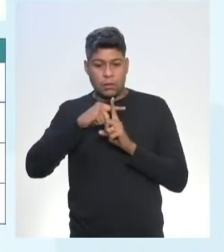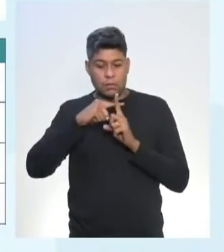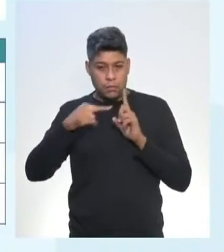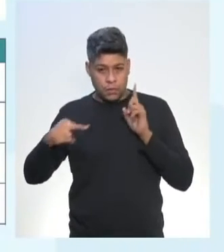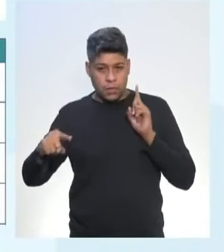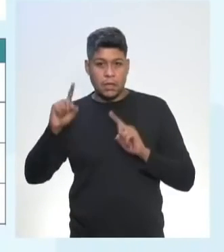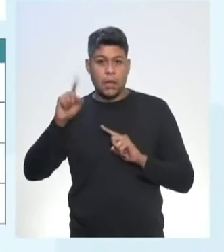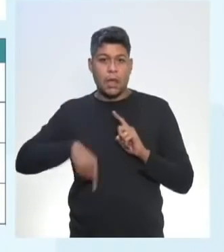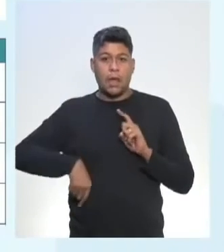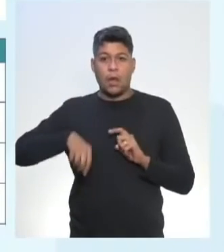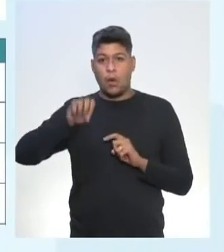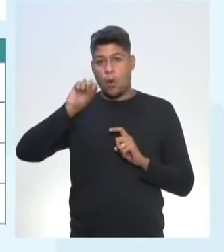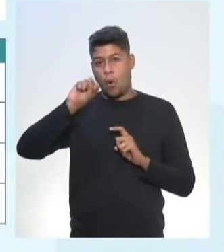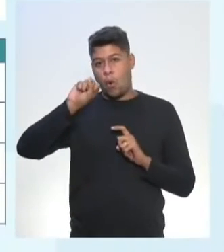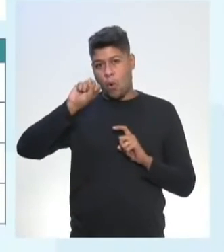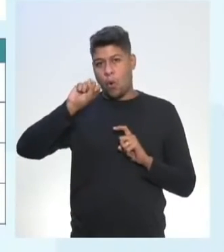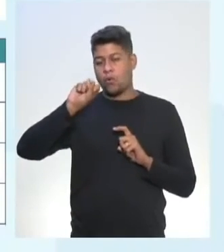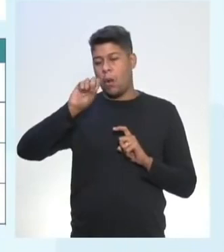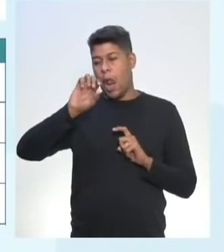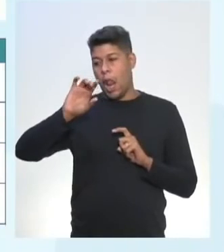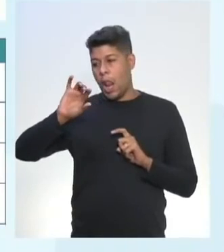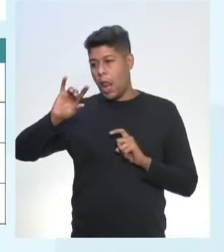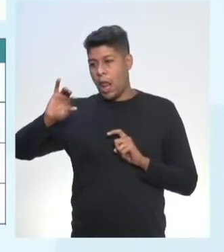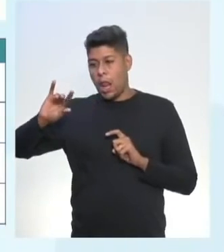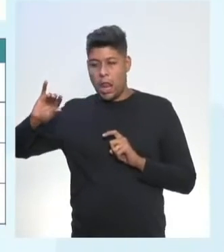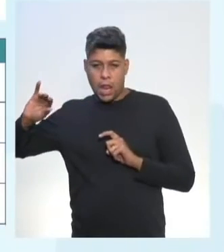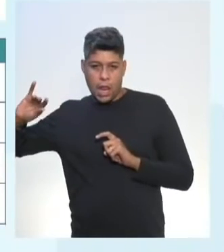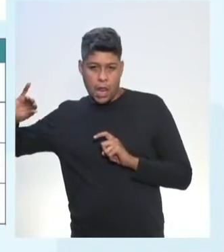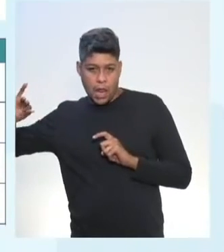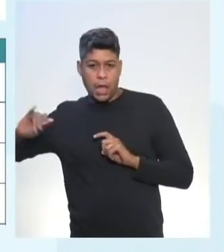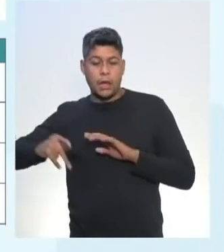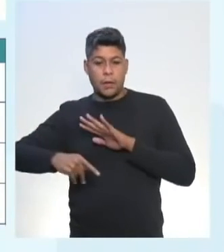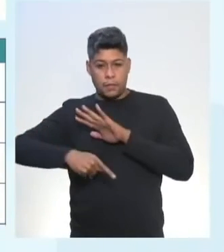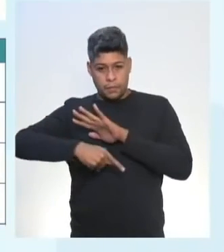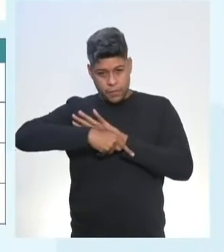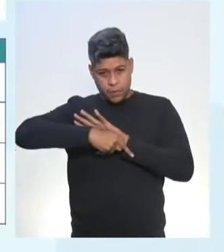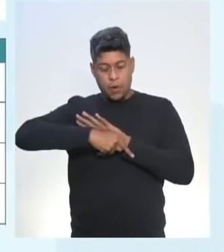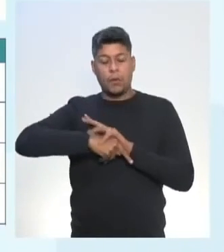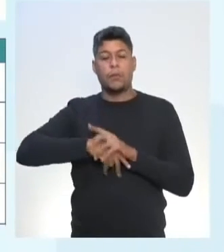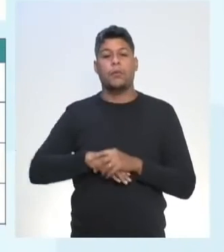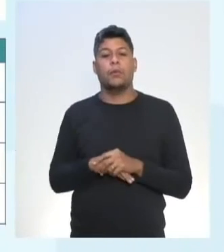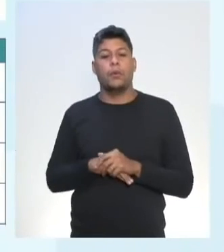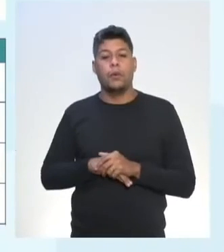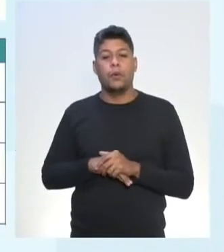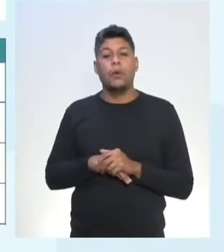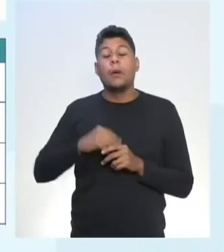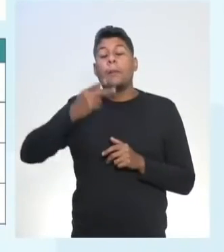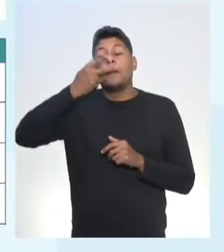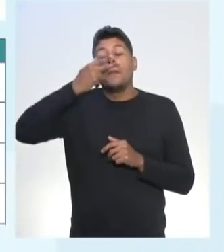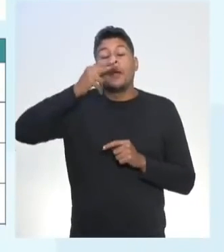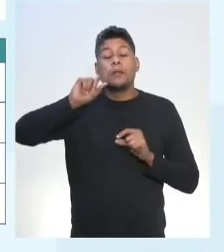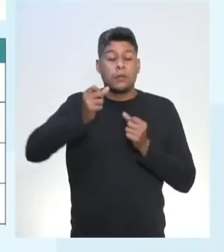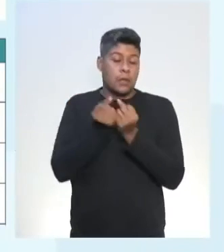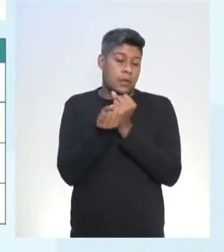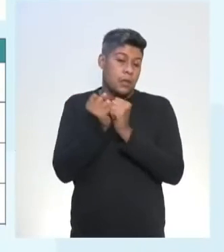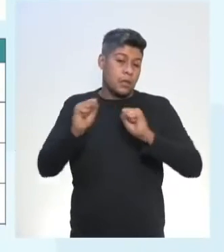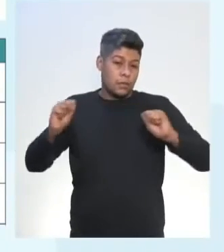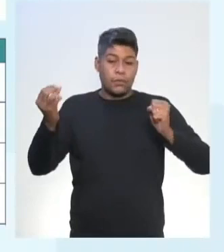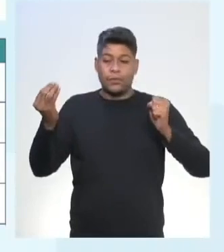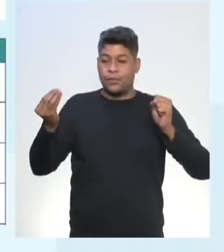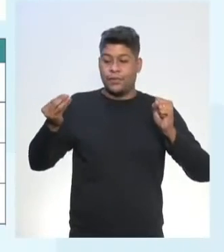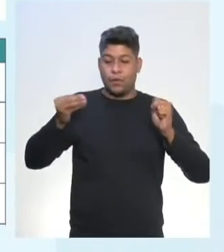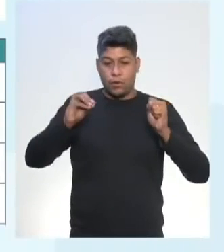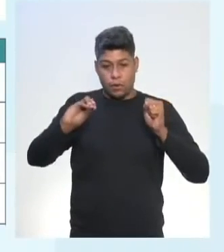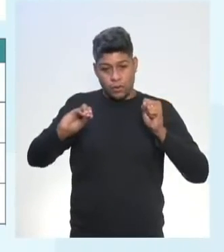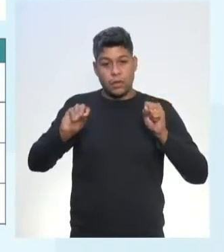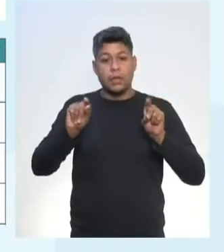né esse oito centésimos aqui né centésimos na reta é praticamente impossível de ser